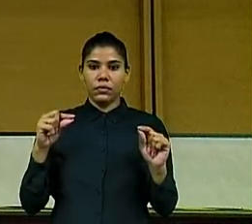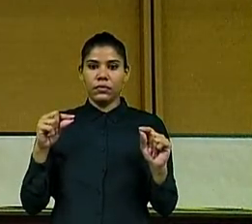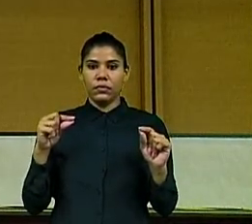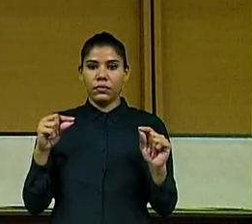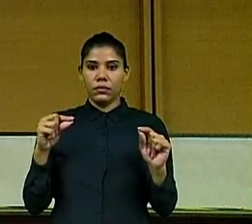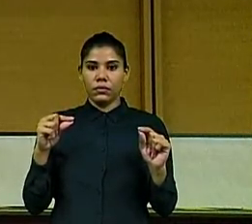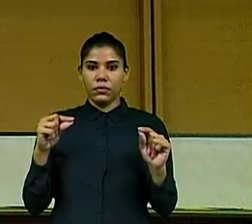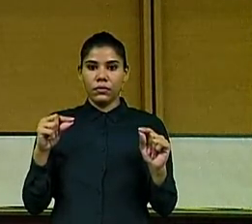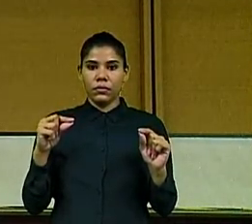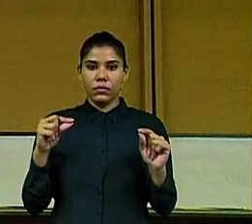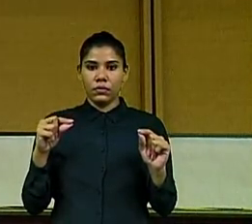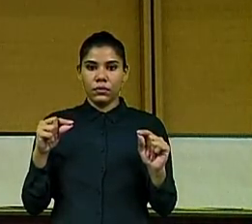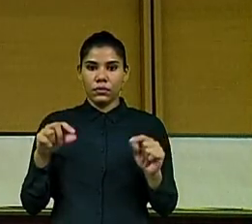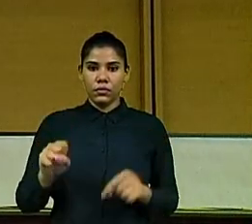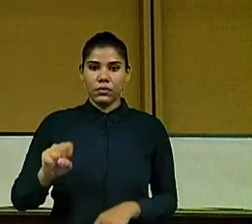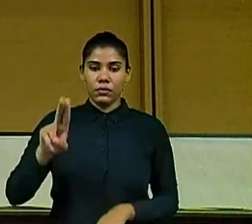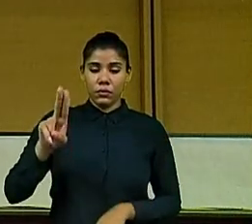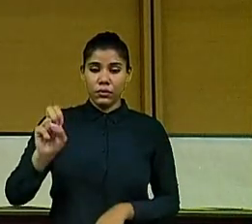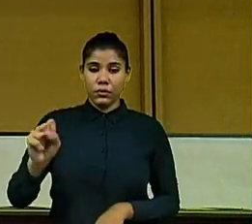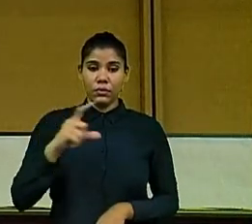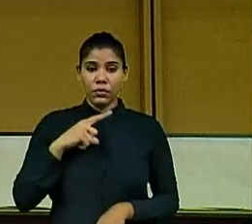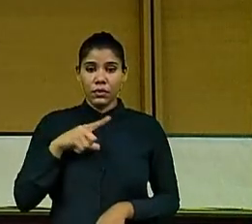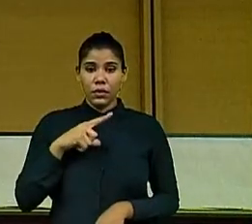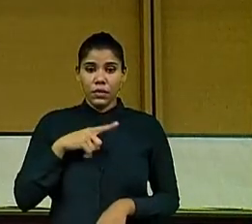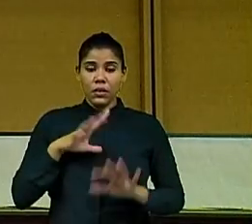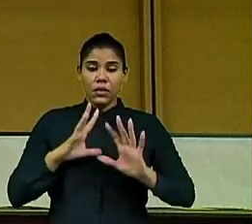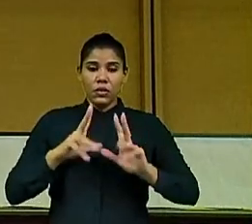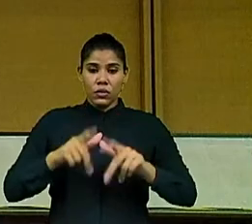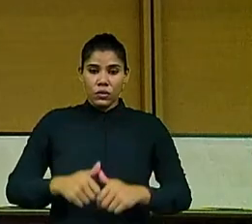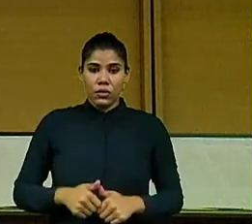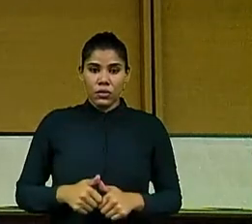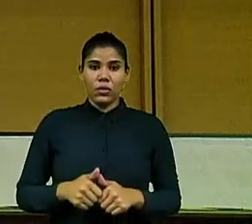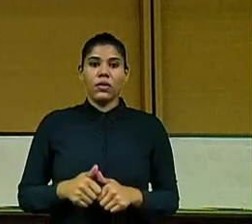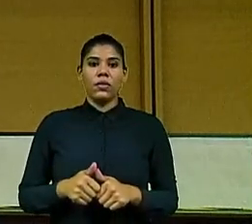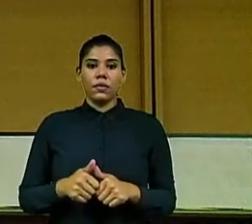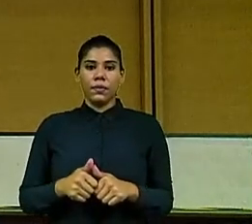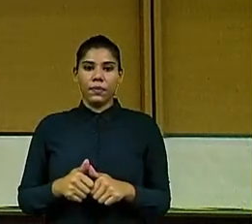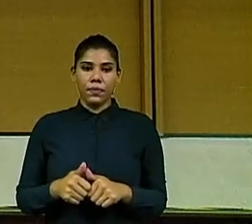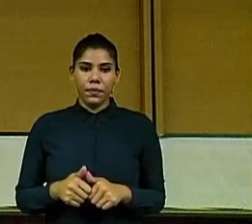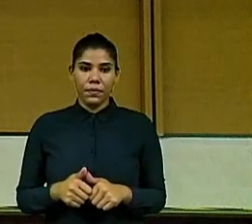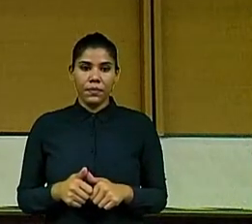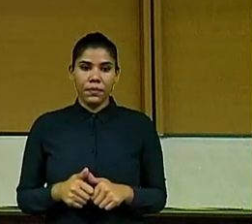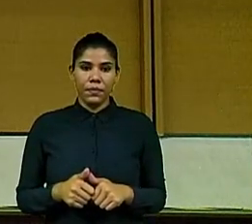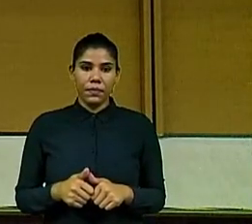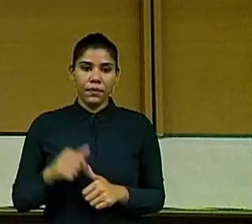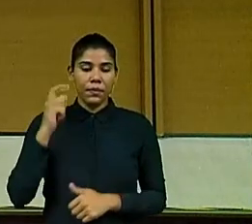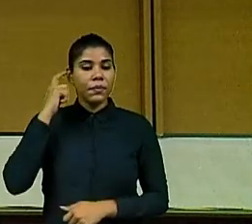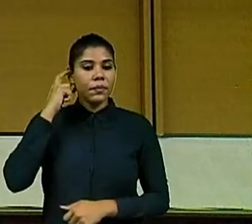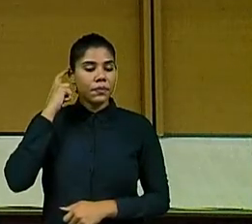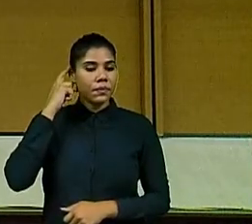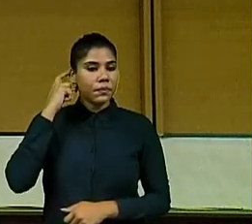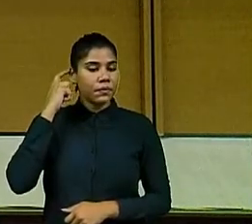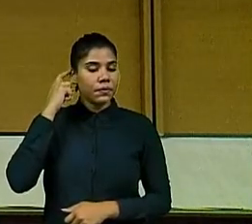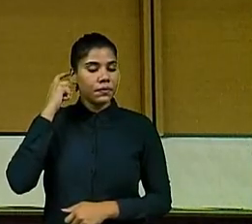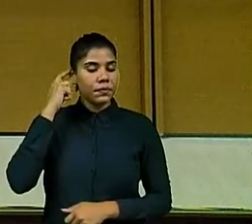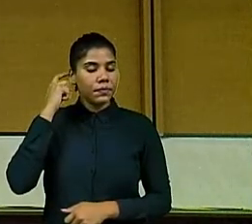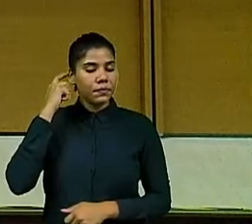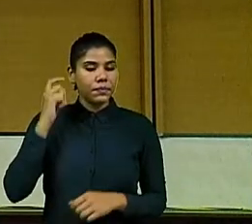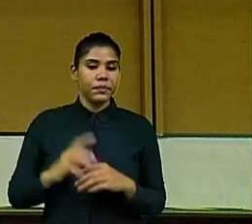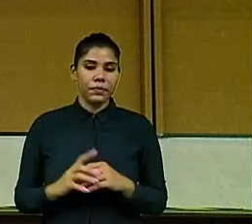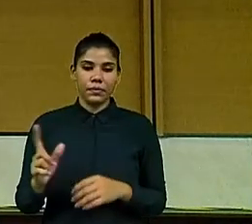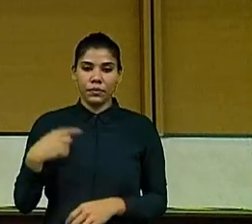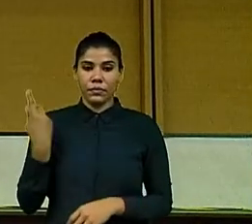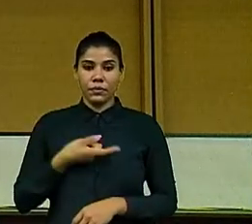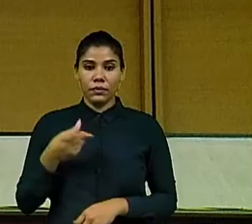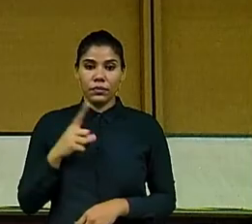desse sistema de saúde e a gente viu a importância do SUS atravessando uma pandemia quando a gente tem aí só